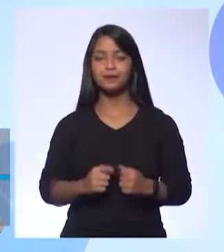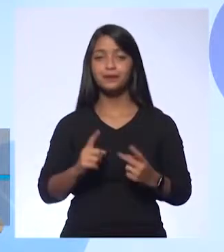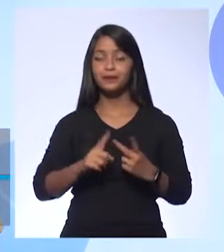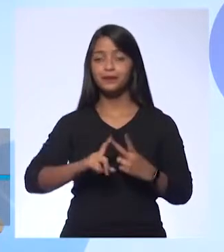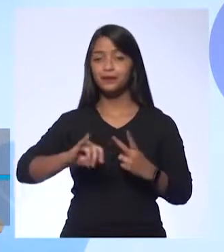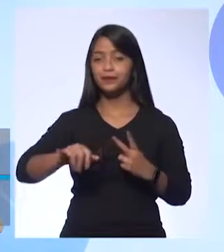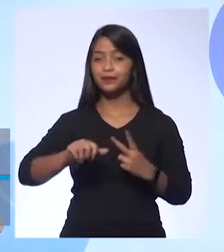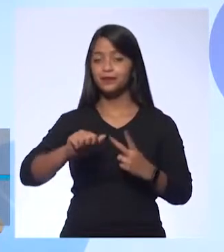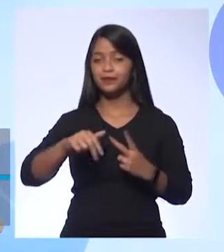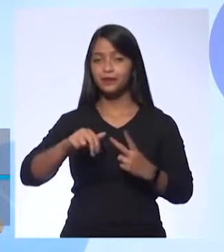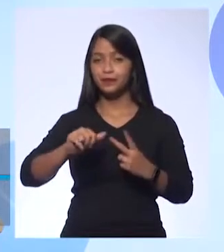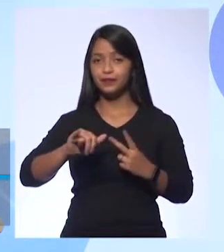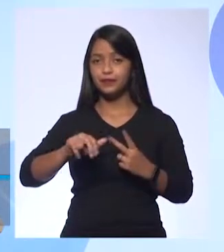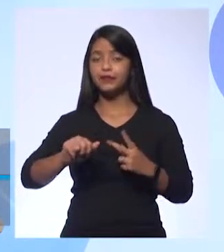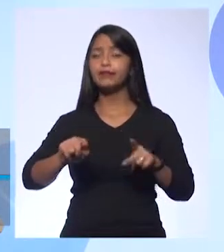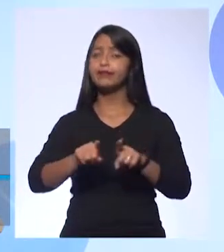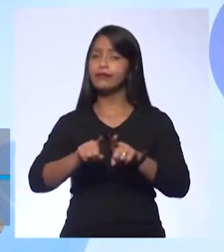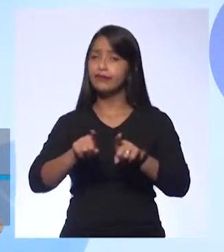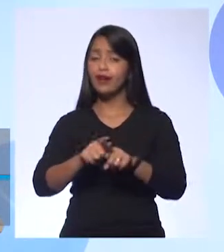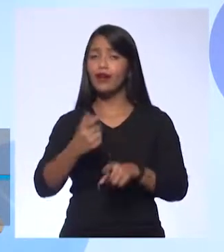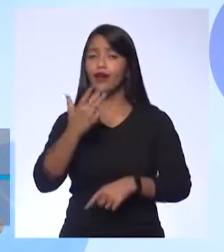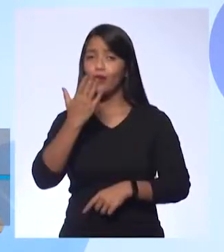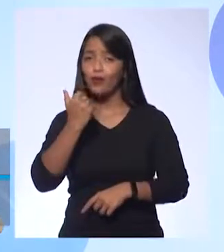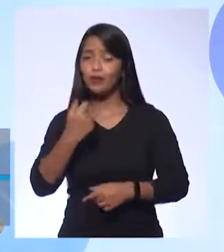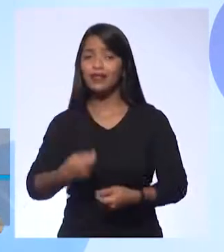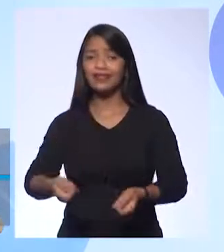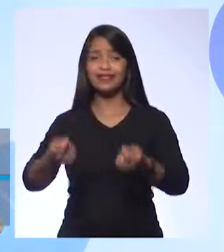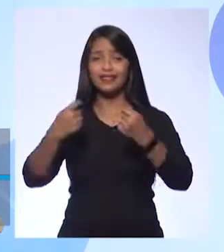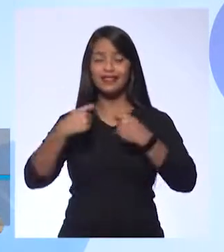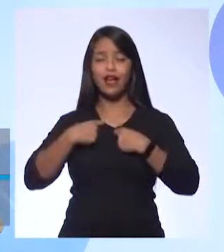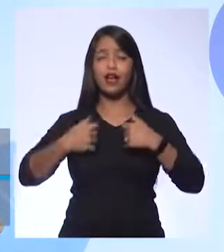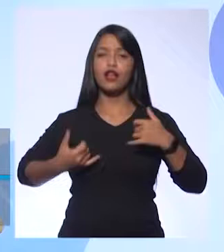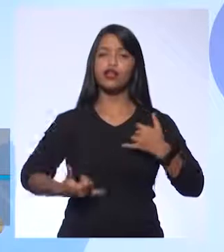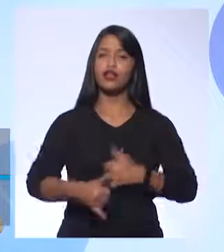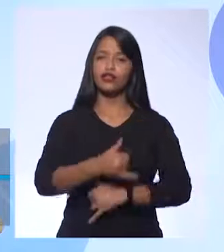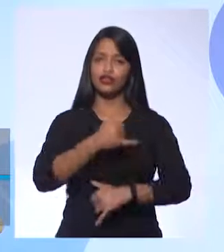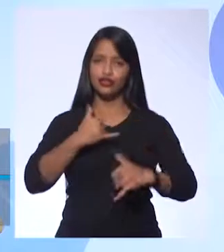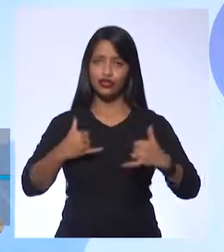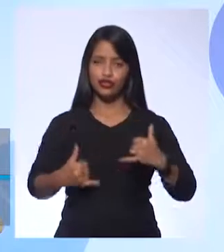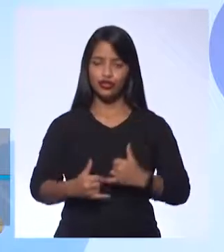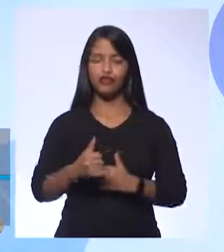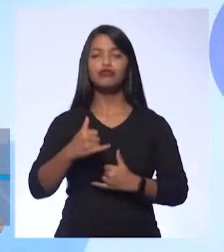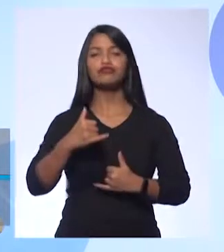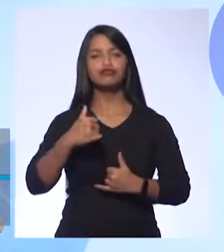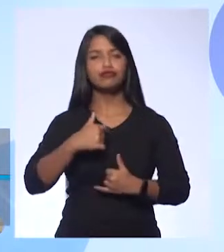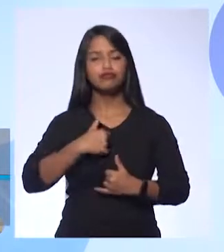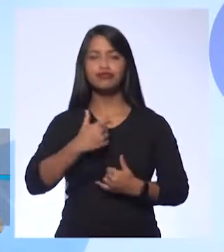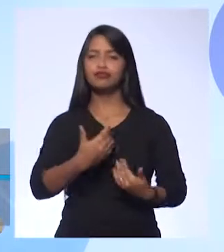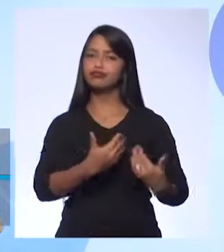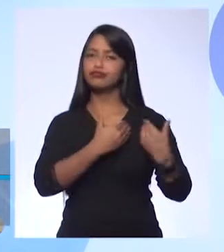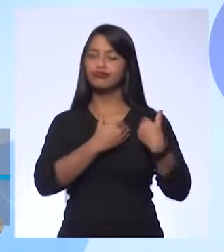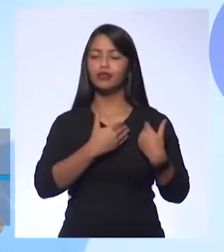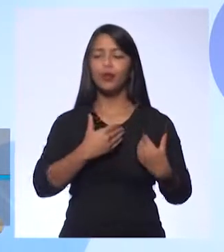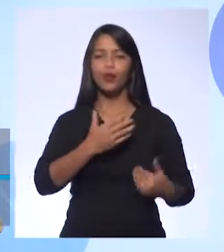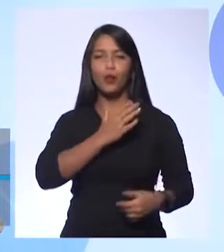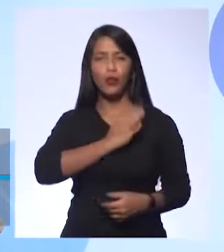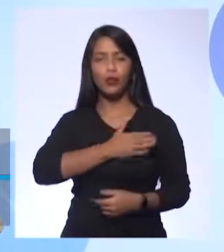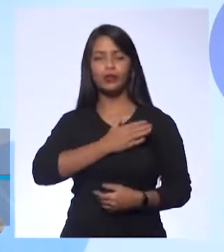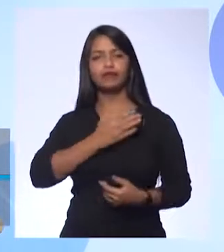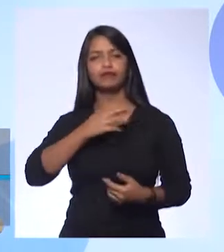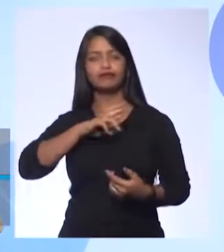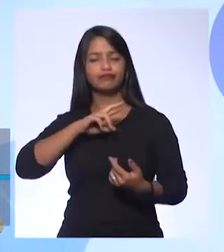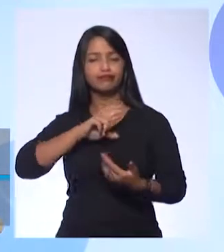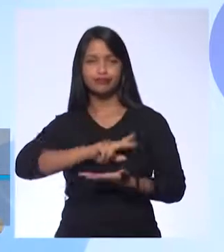colocou aqui também: o alimento contém nutrientes que fornecem energia para as nossas funções vitais. A aluna Nicole colocou